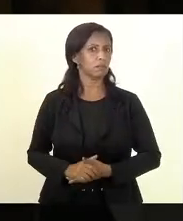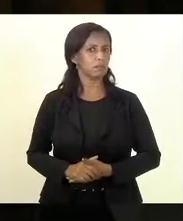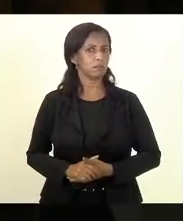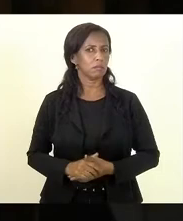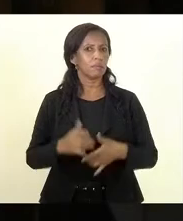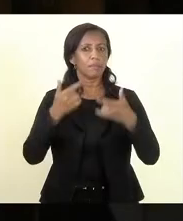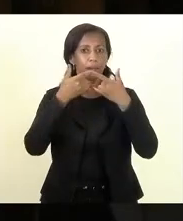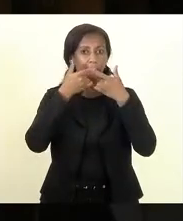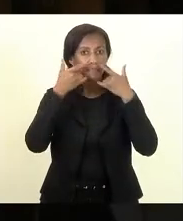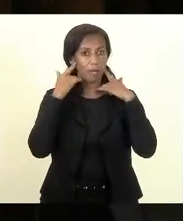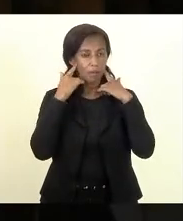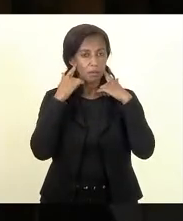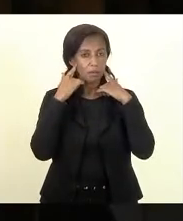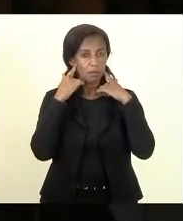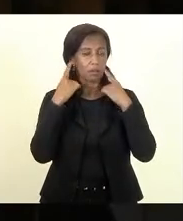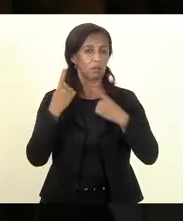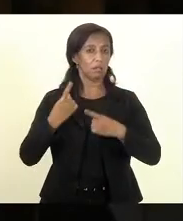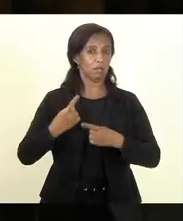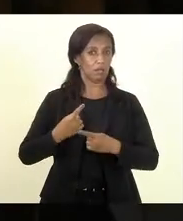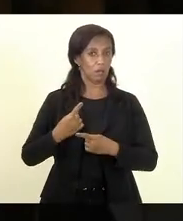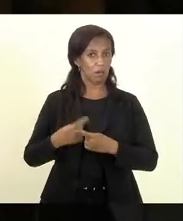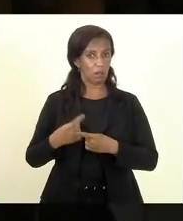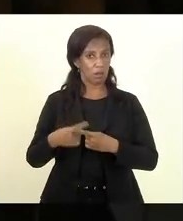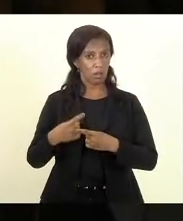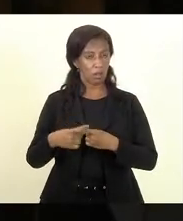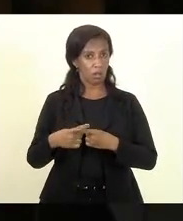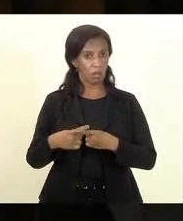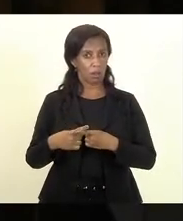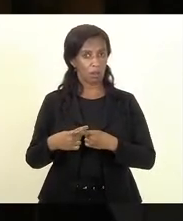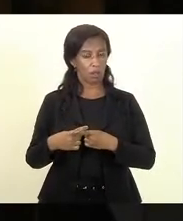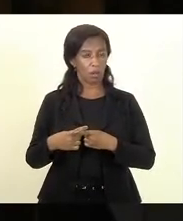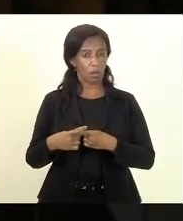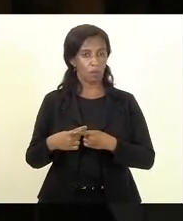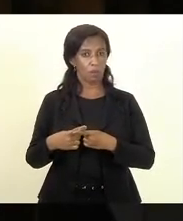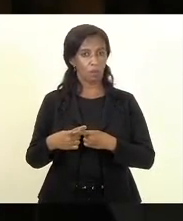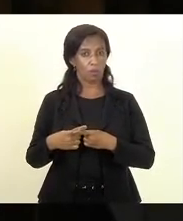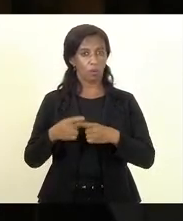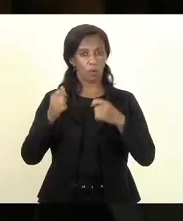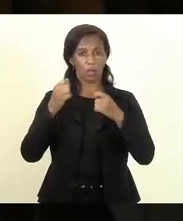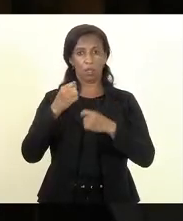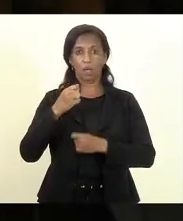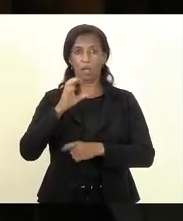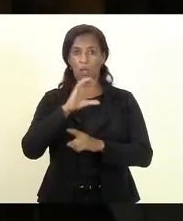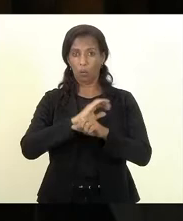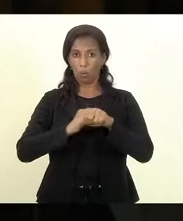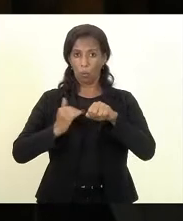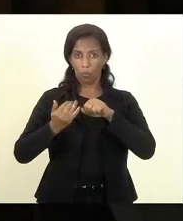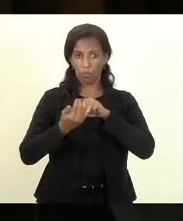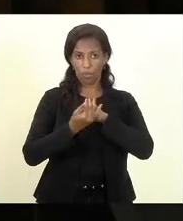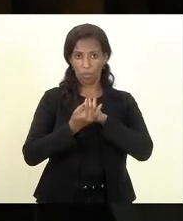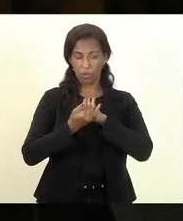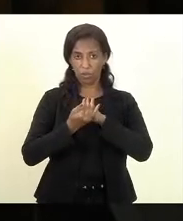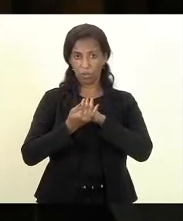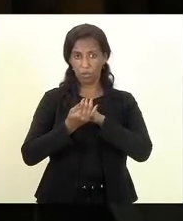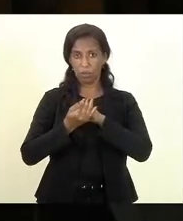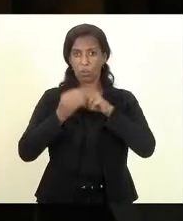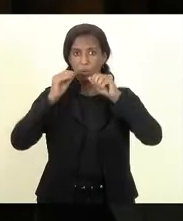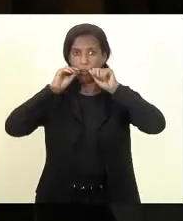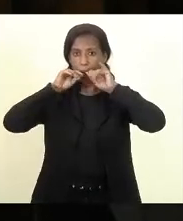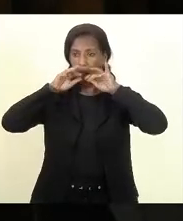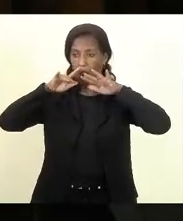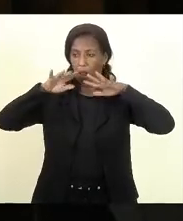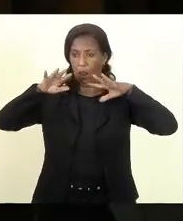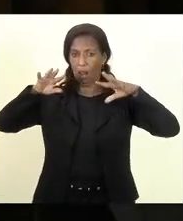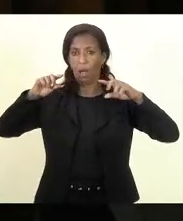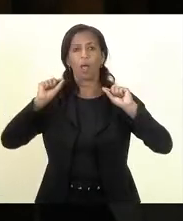Usar máscara, porque o grande veículo de transmissão da Covid, né, são os